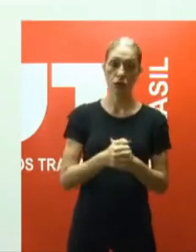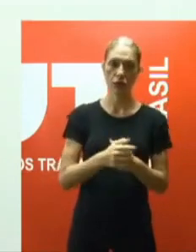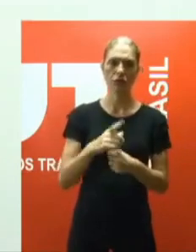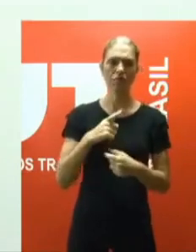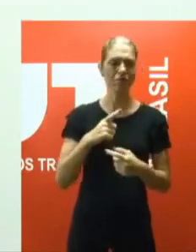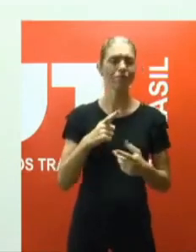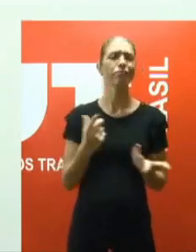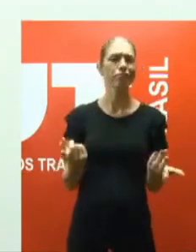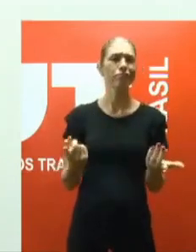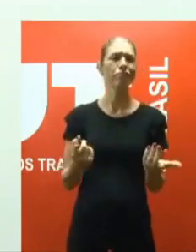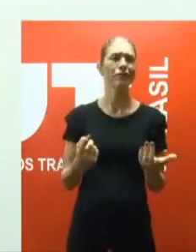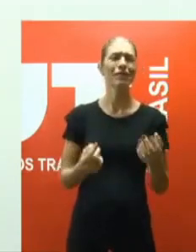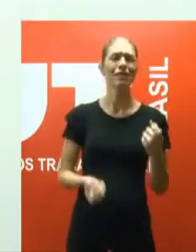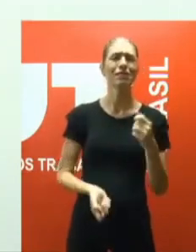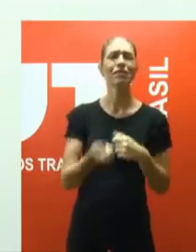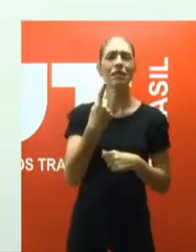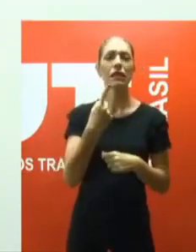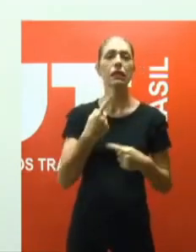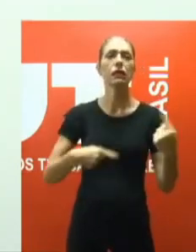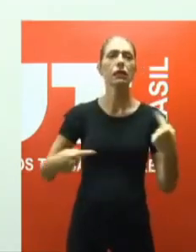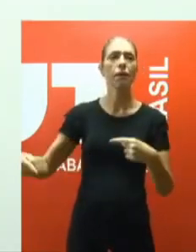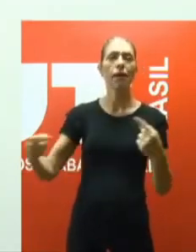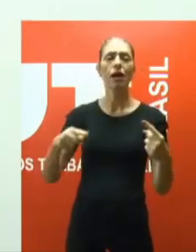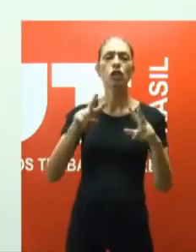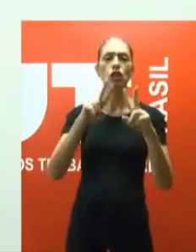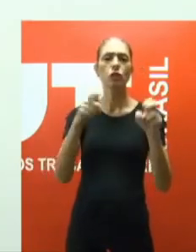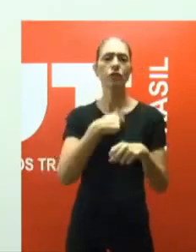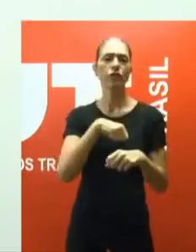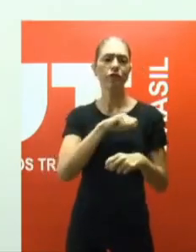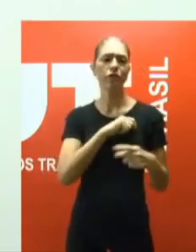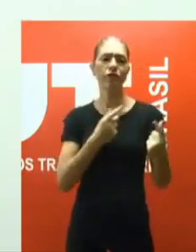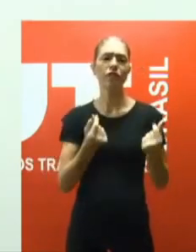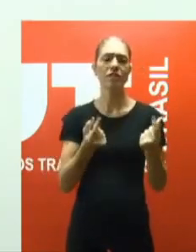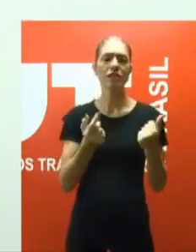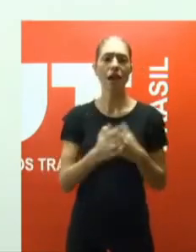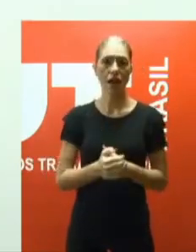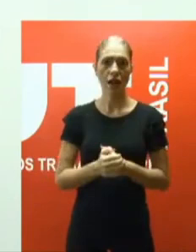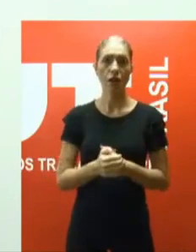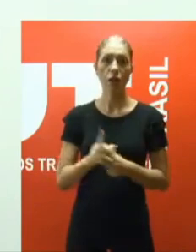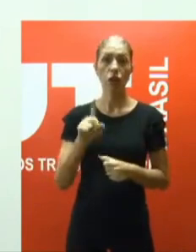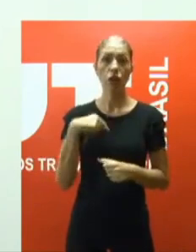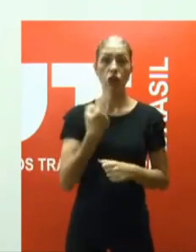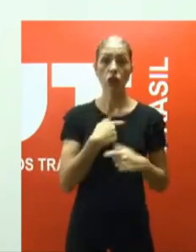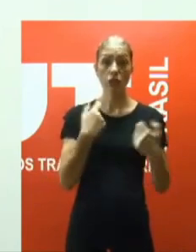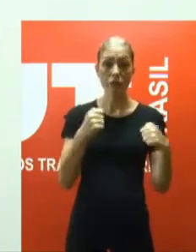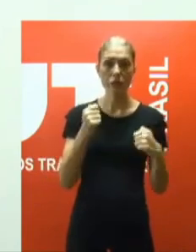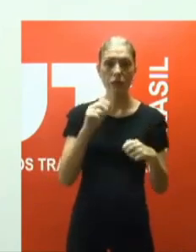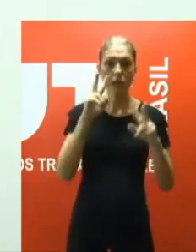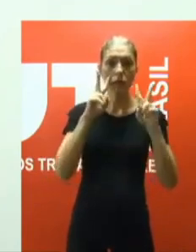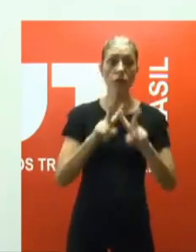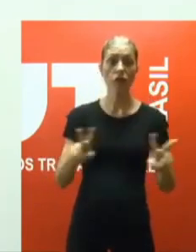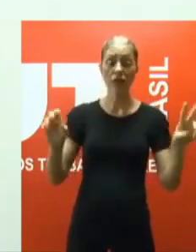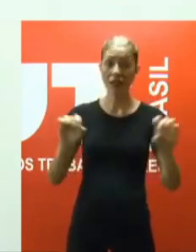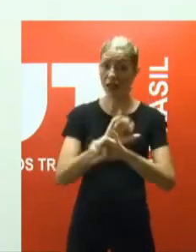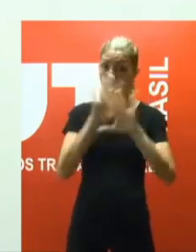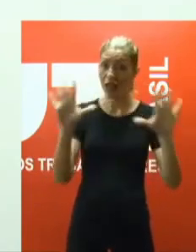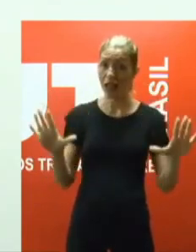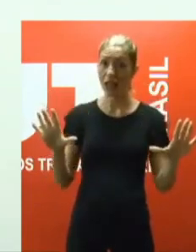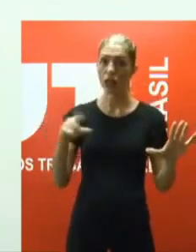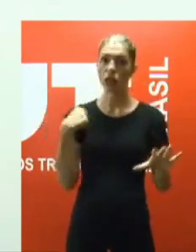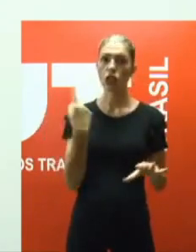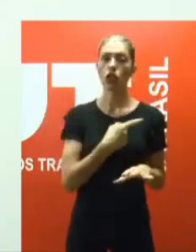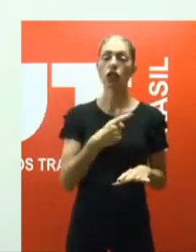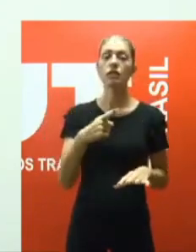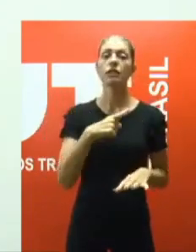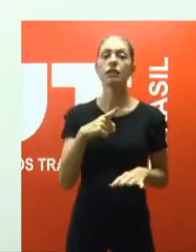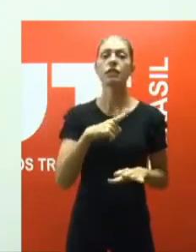divergência com o debate eminentemente fiscal. Sabe? Eu acho que nós temos que ver claramente o seguinte: nós temos que